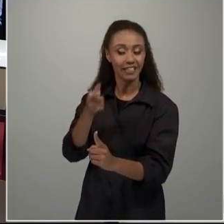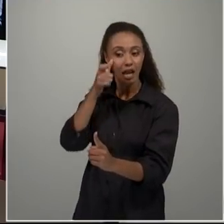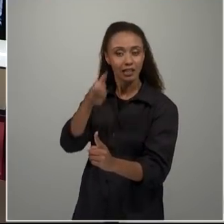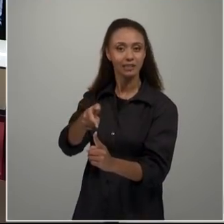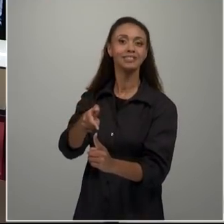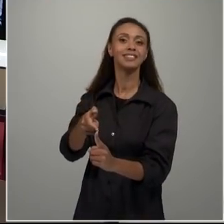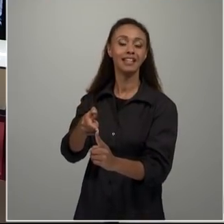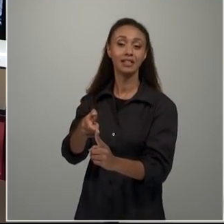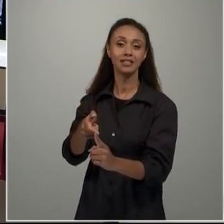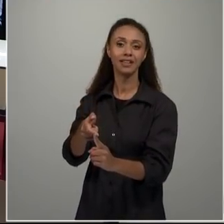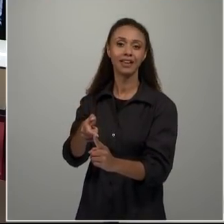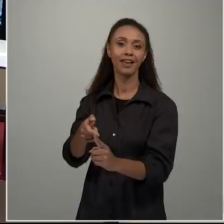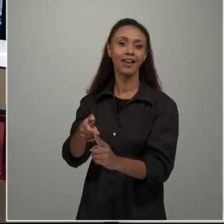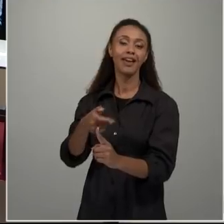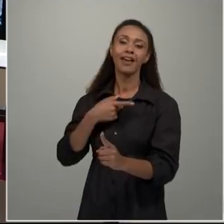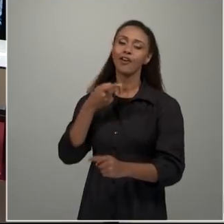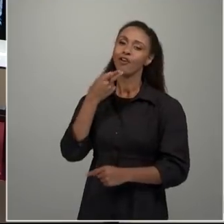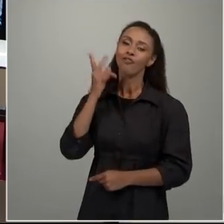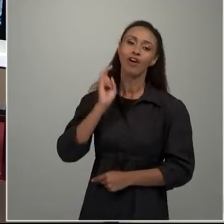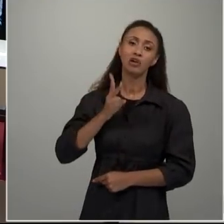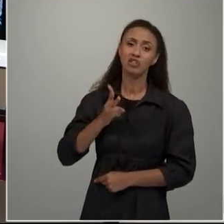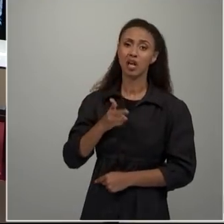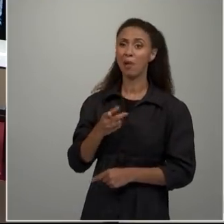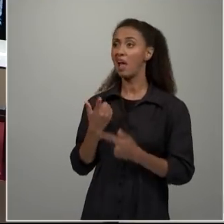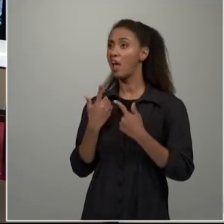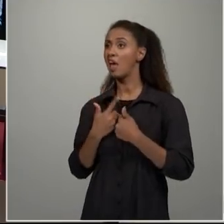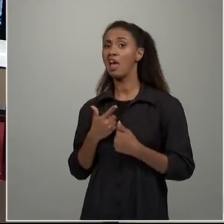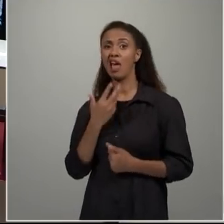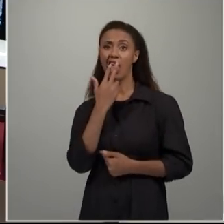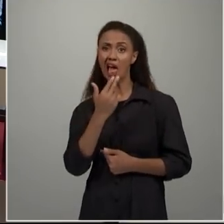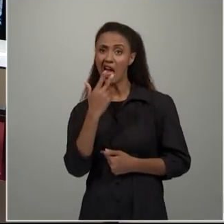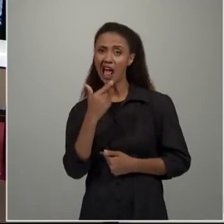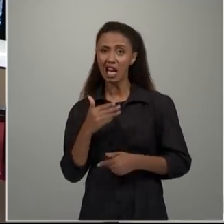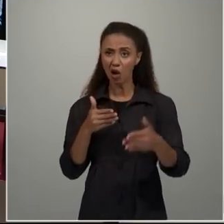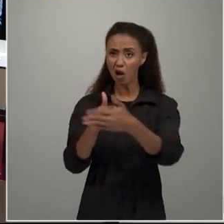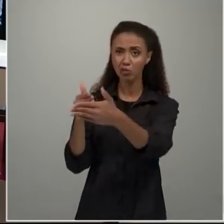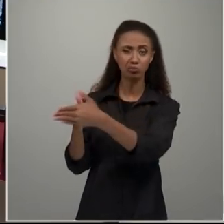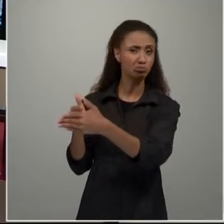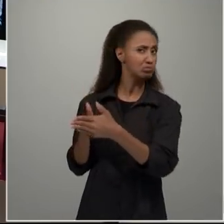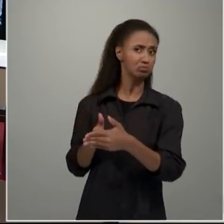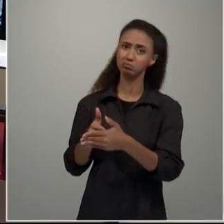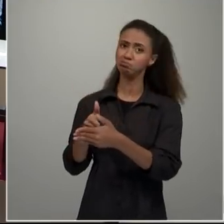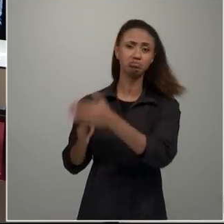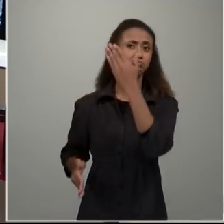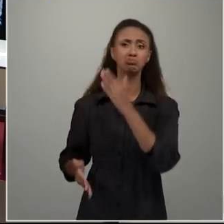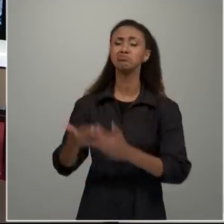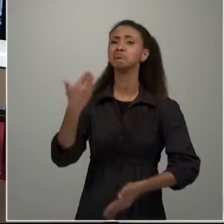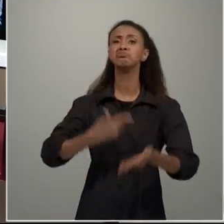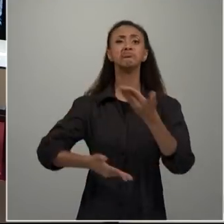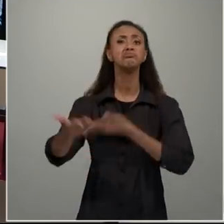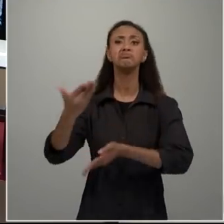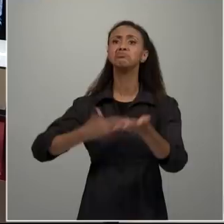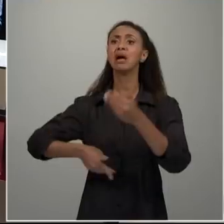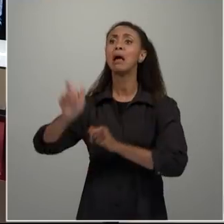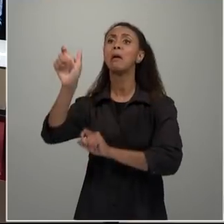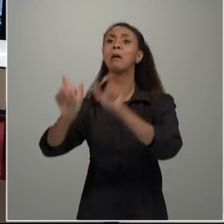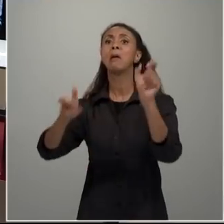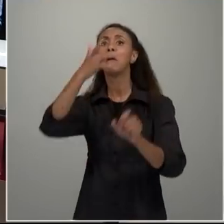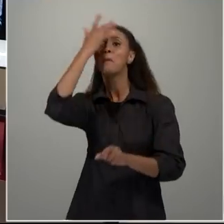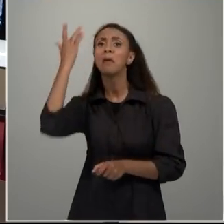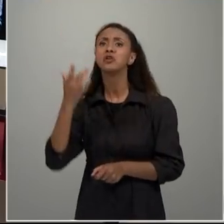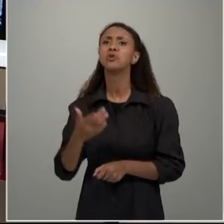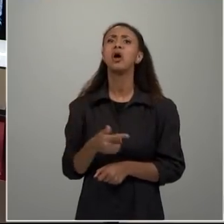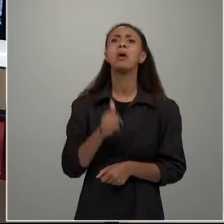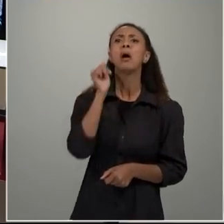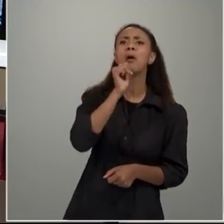costumo dizer que para eles não tem barreira com línguas porque eles gostam de pessoas não interessa a língua que a pessoa fala o sexo que a